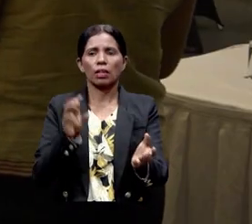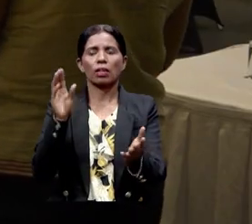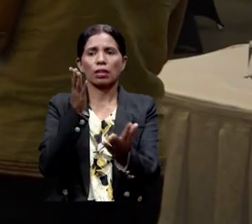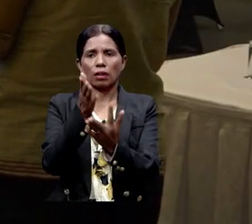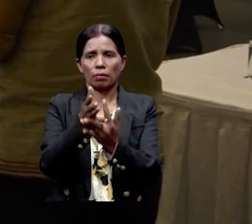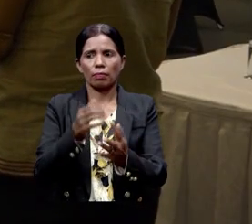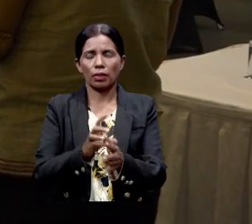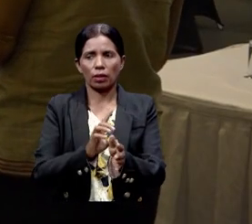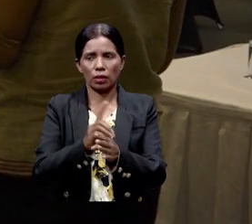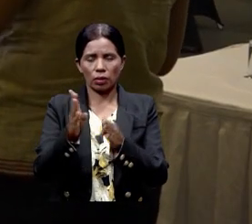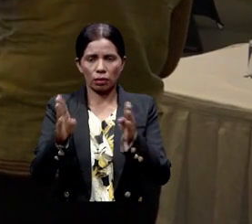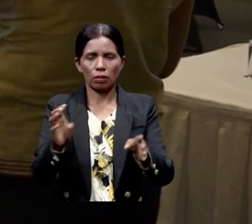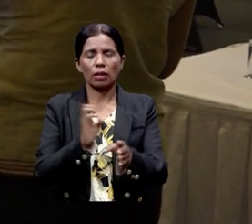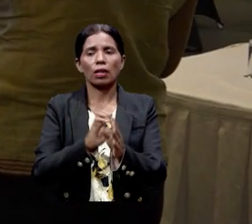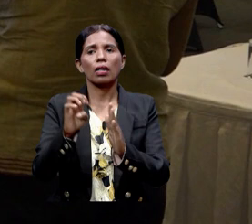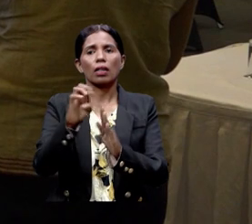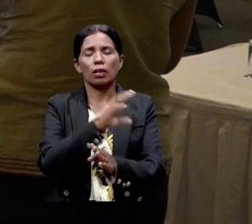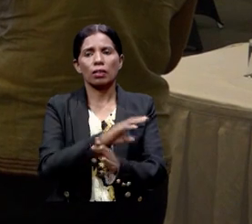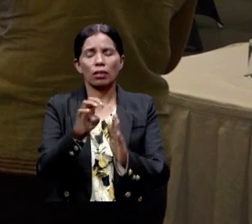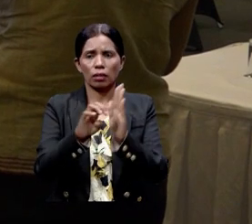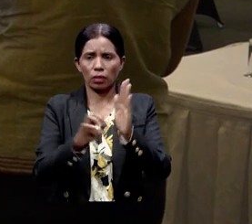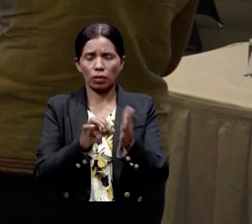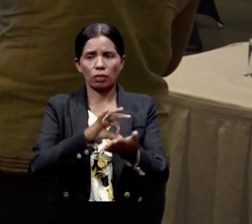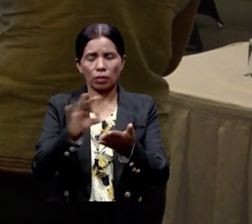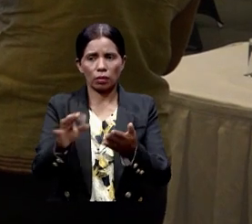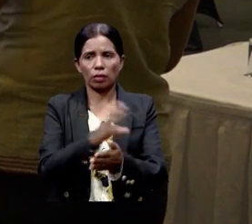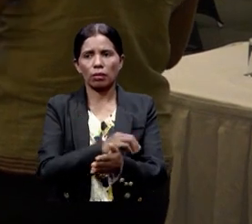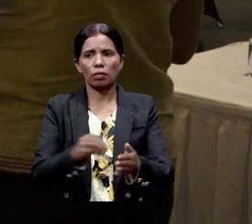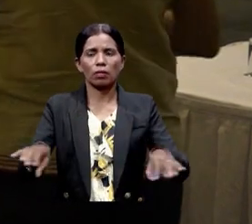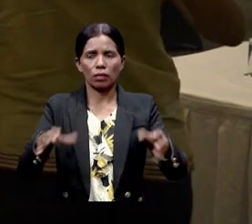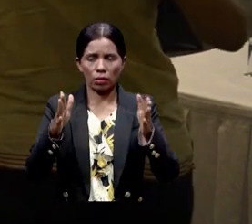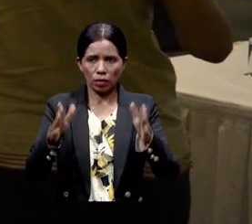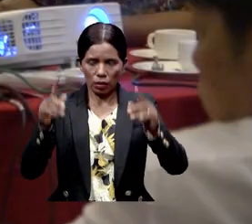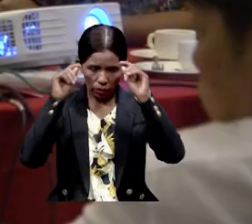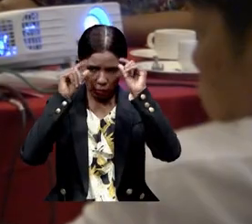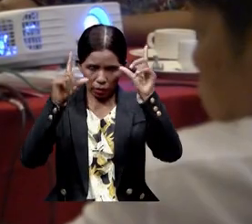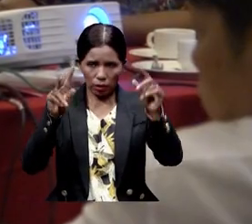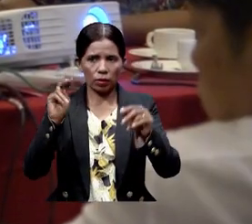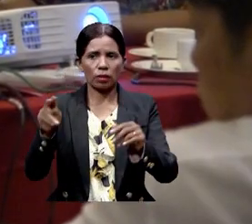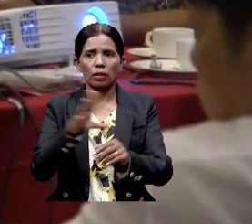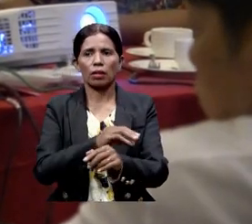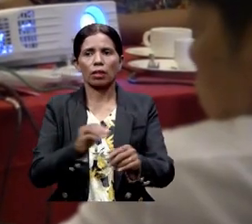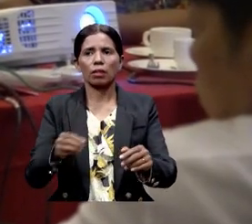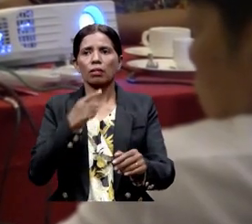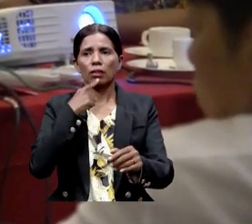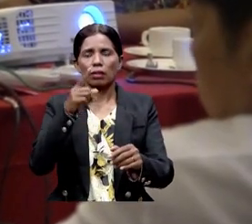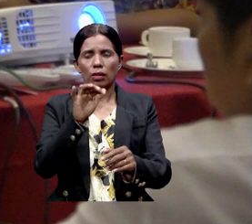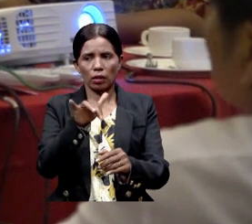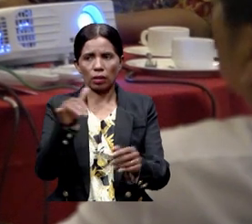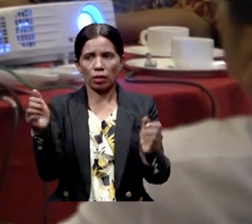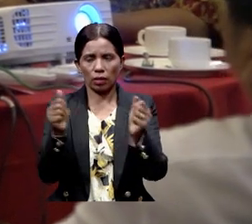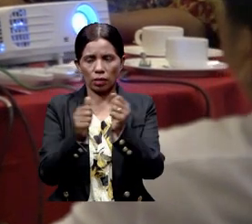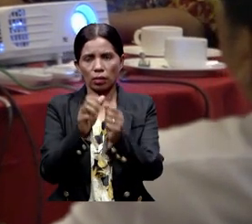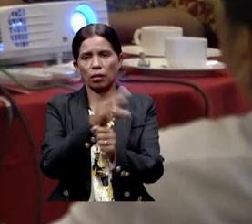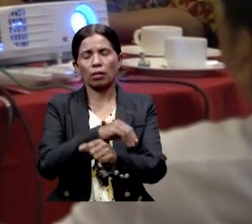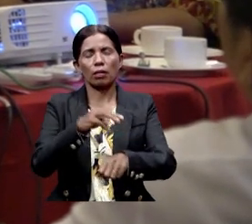Diretor Executivo Trade Invest Ateten, formação neto capacita recurso humano Timor-Leste nian, no atu hatamba acordo runmap